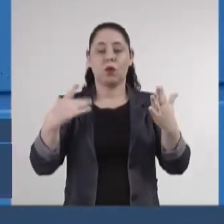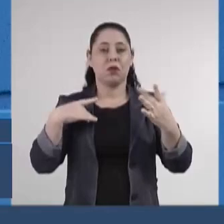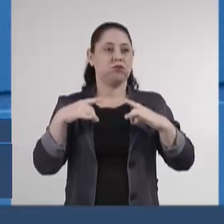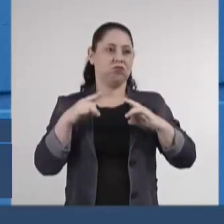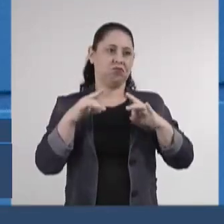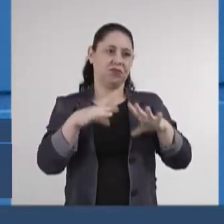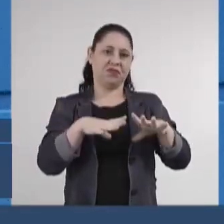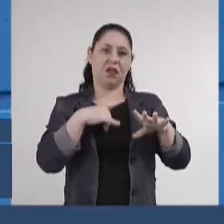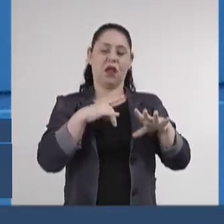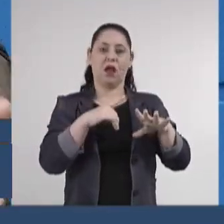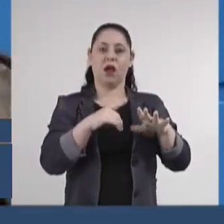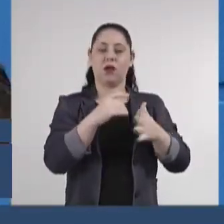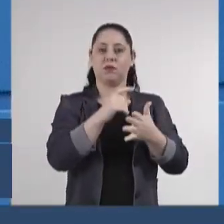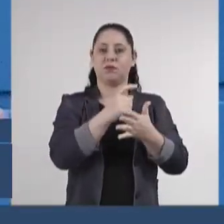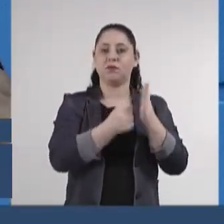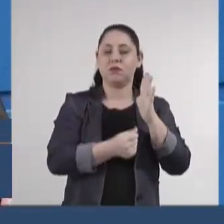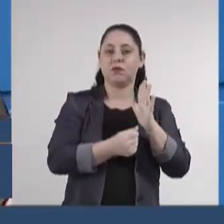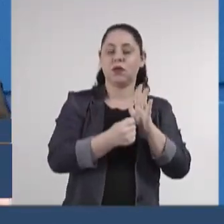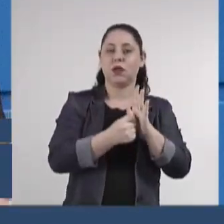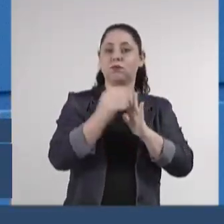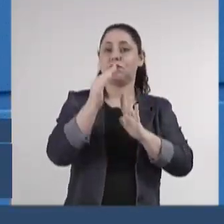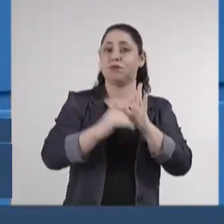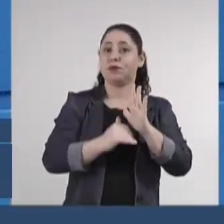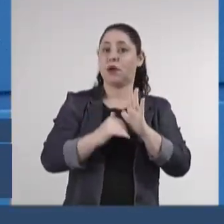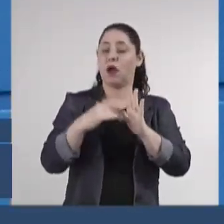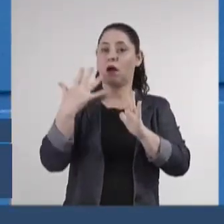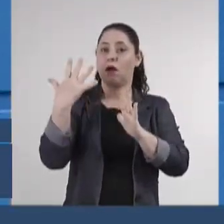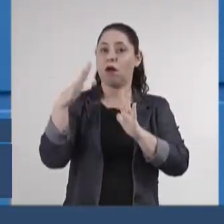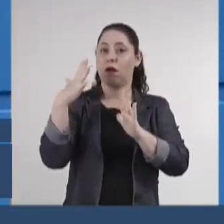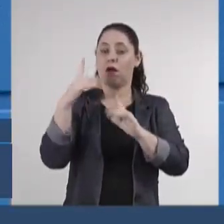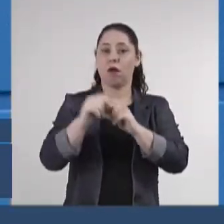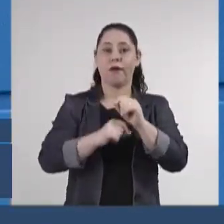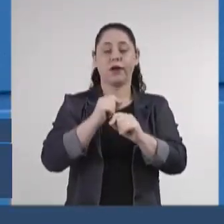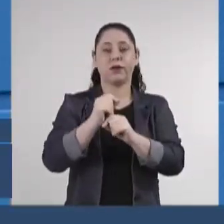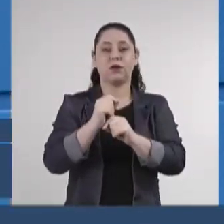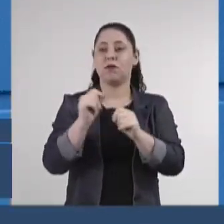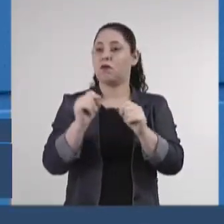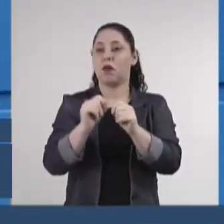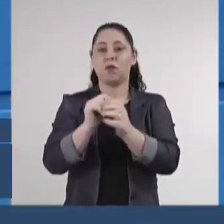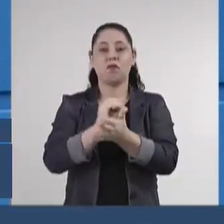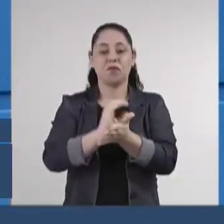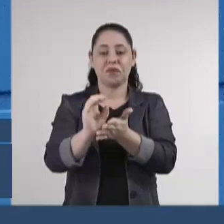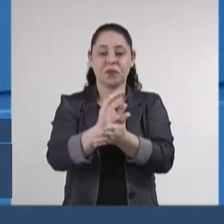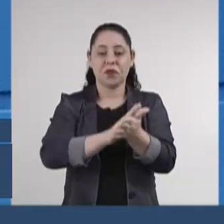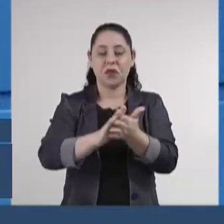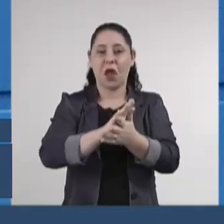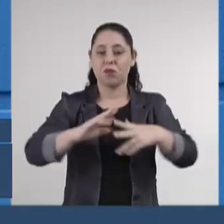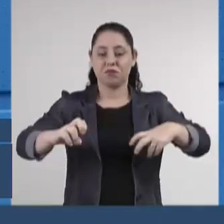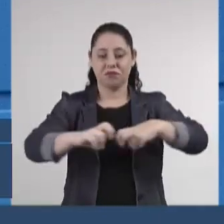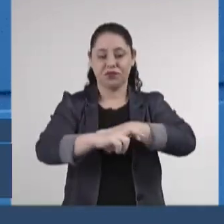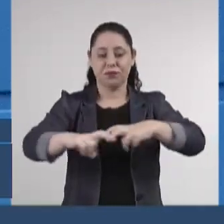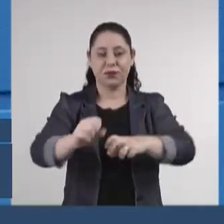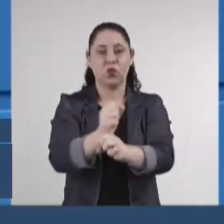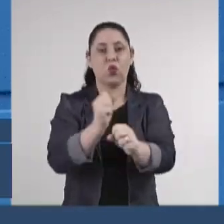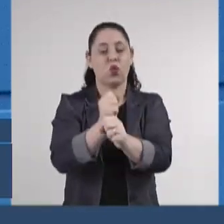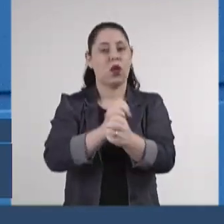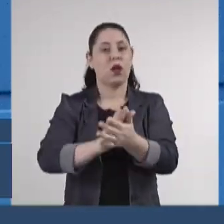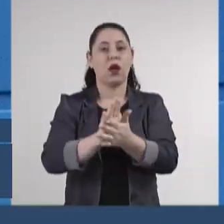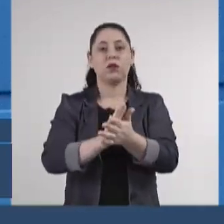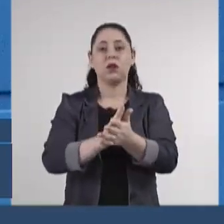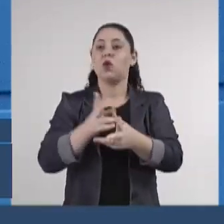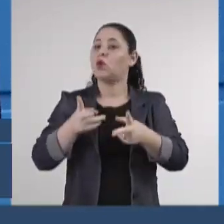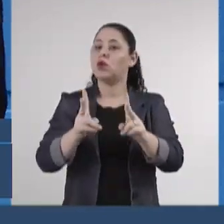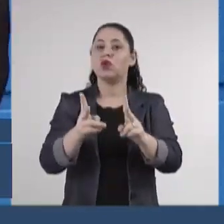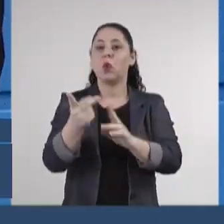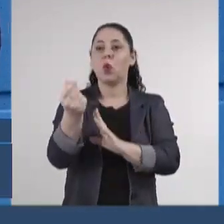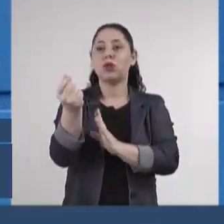tendo em vista que o seu desconto foi exacerbado, ela não vem fazendo investimento nenhum em duplicação e continua